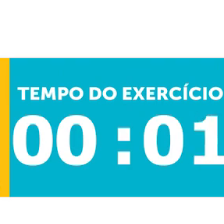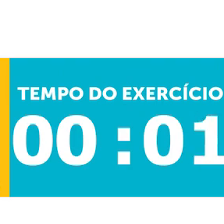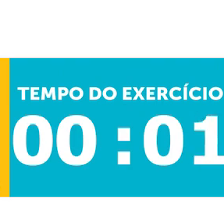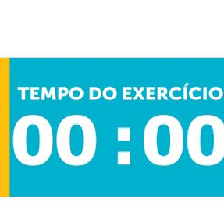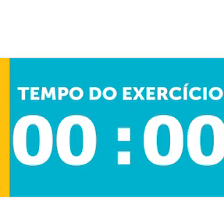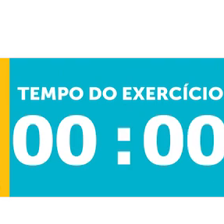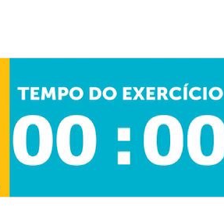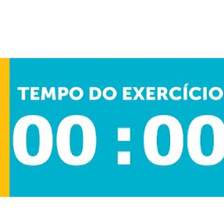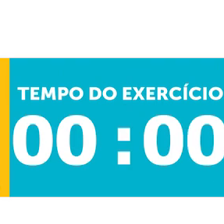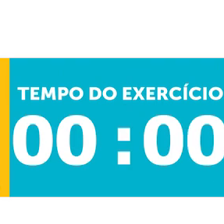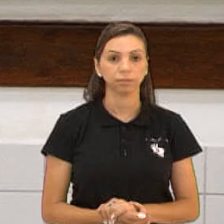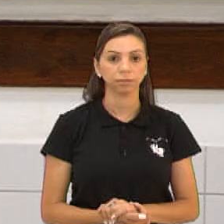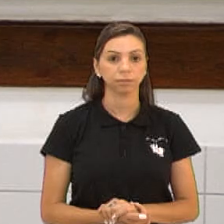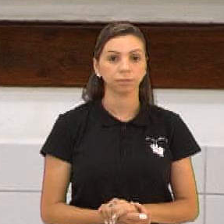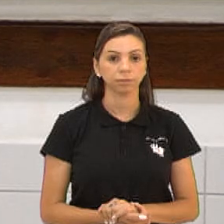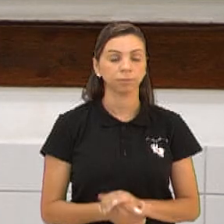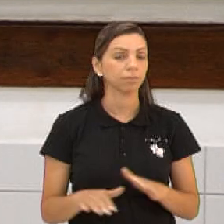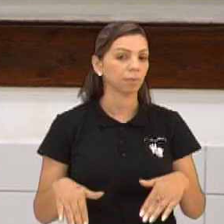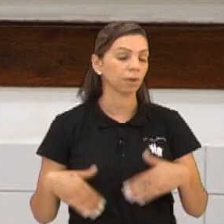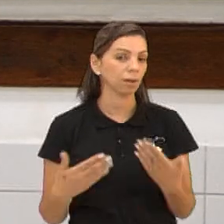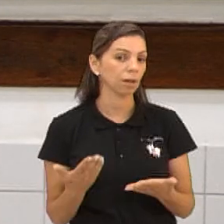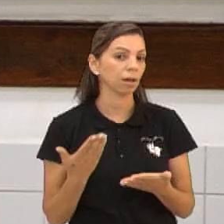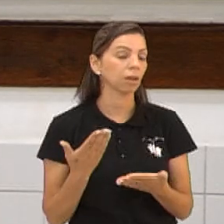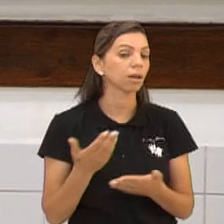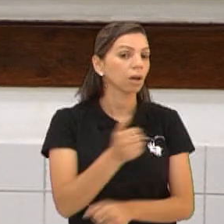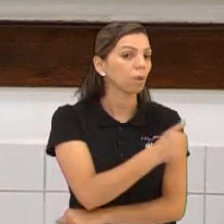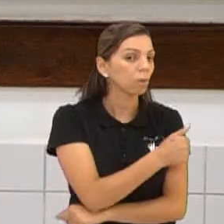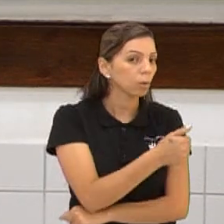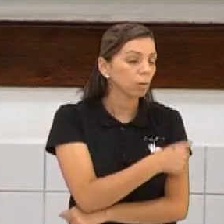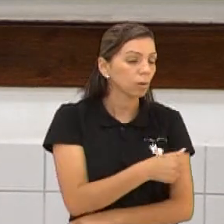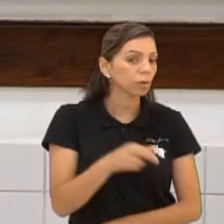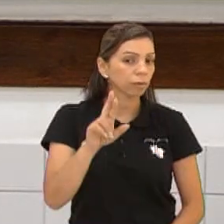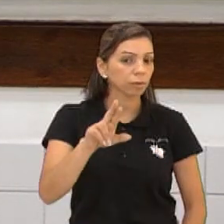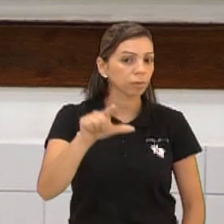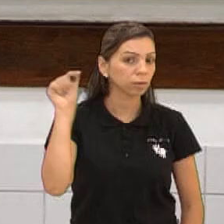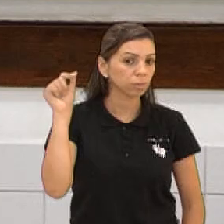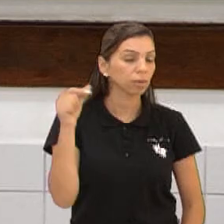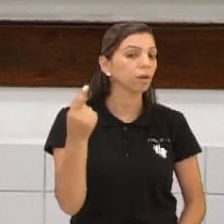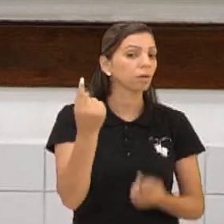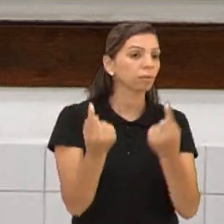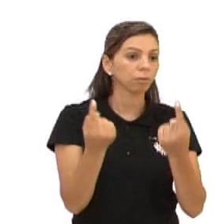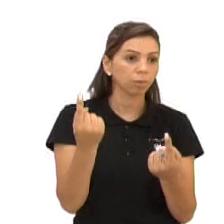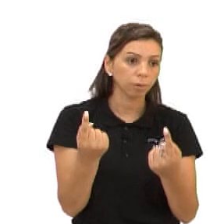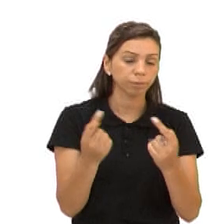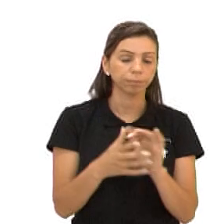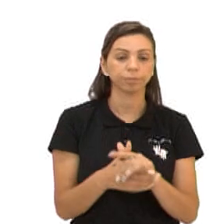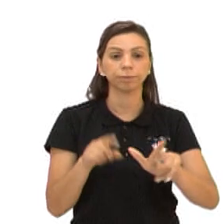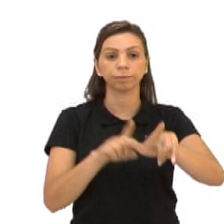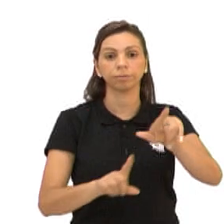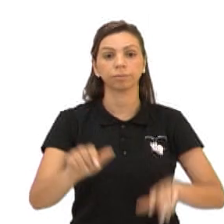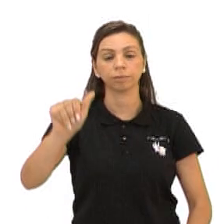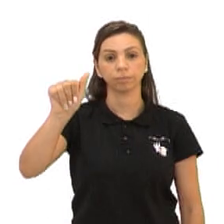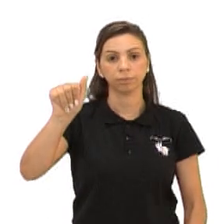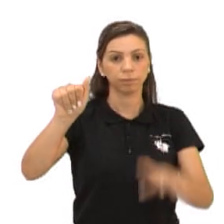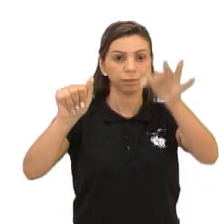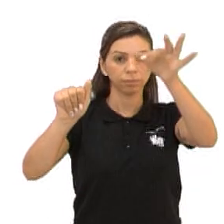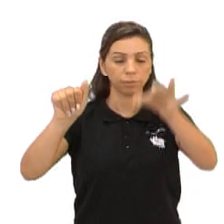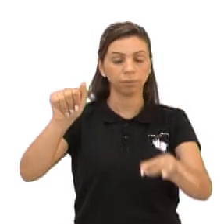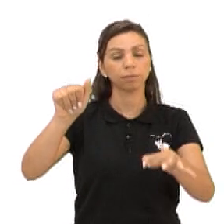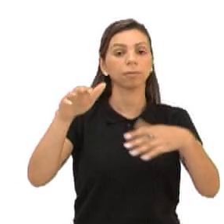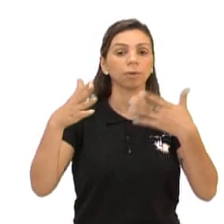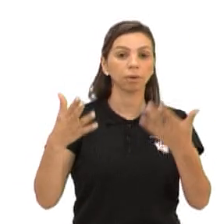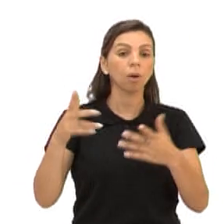O que é estudante Qual foi a alternativa que você marcou vamos ver qual é a correta letra A